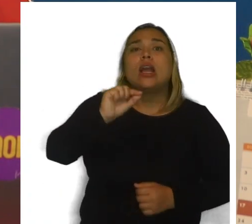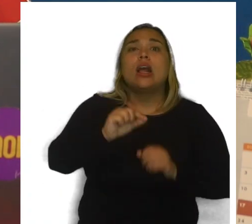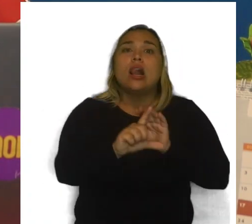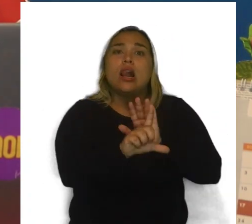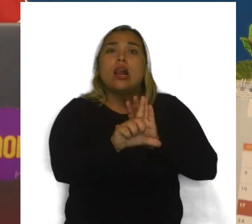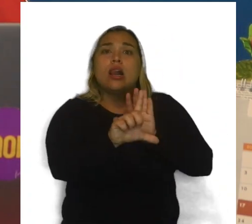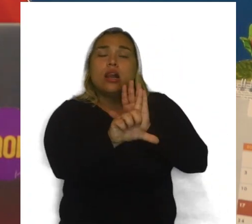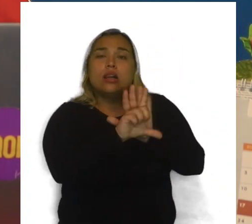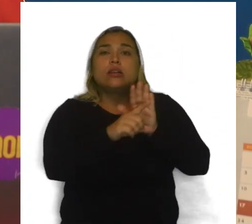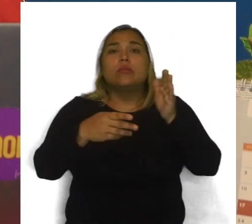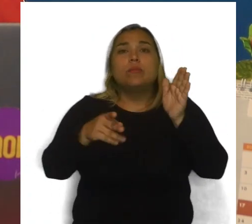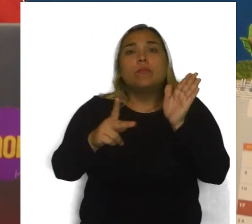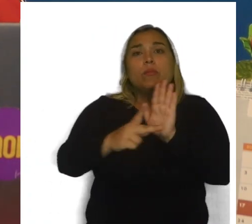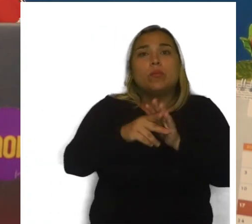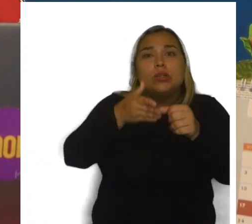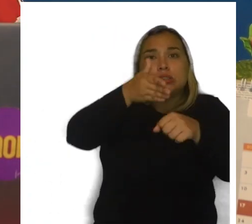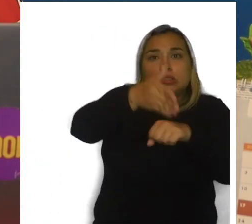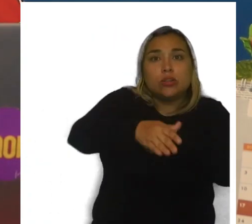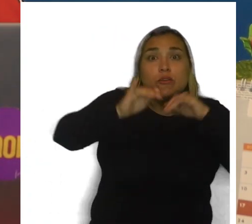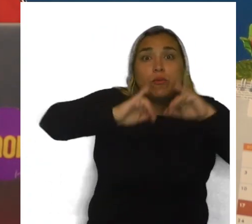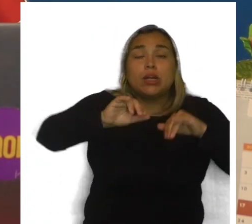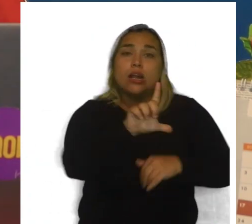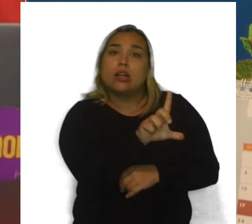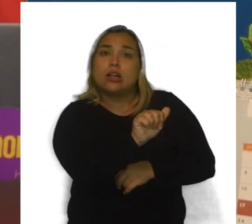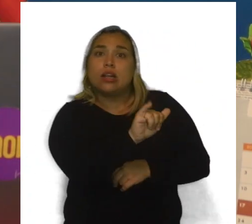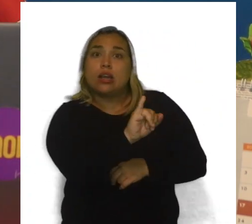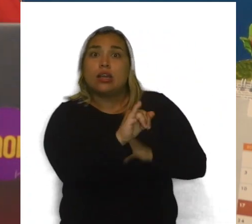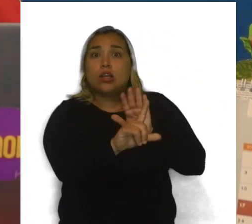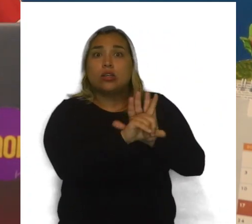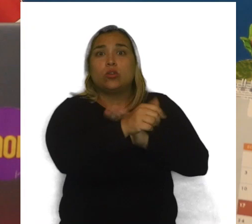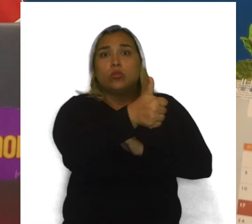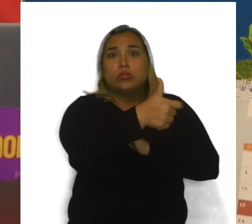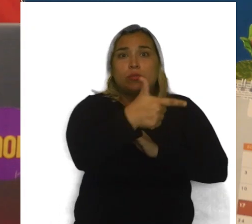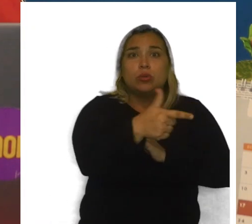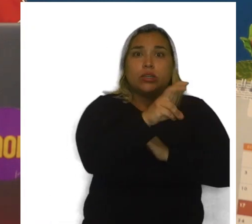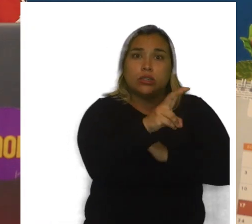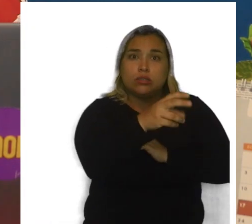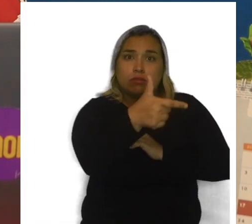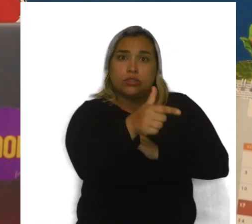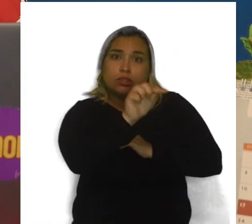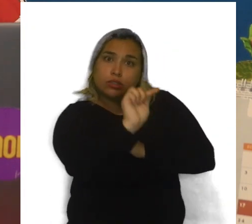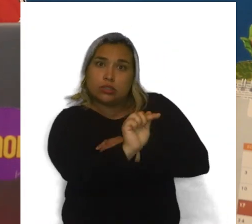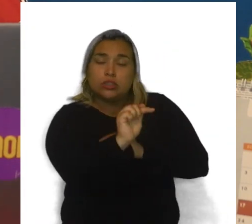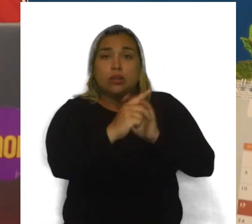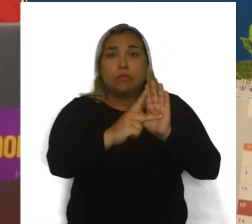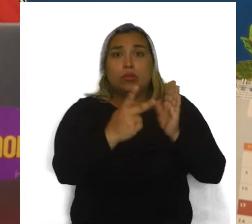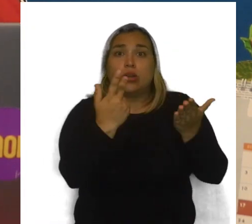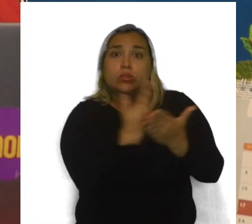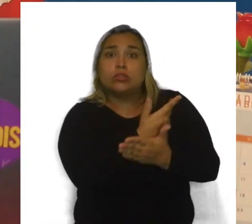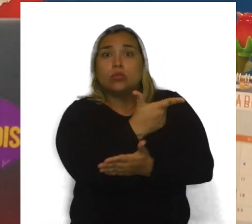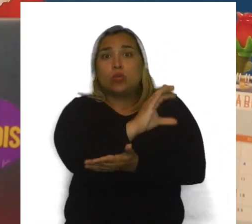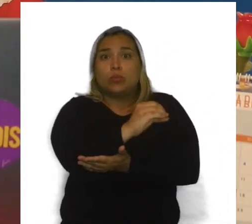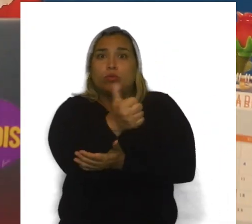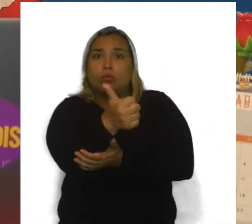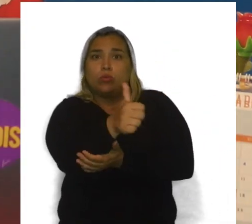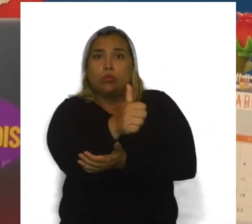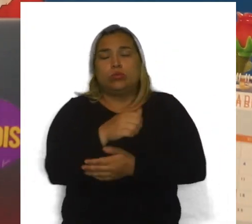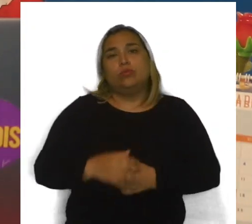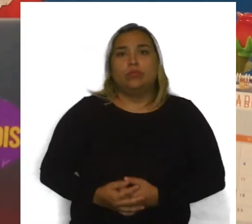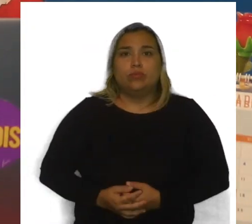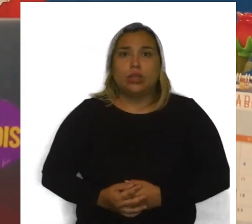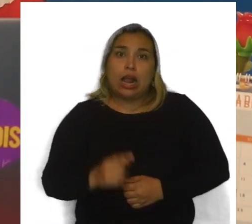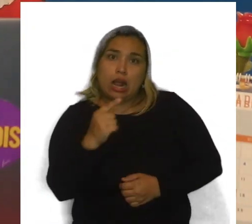Acesso à Informação, a LAI, que é a Lei 12.527, em vigor desde 2011. A